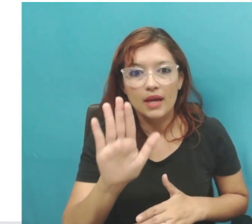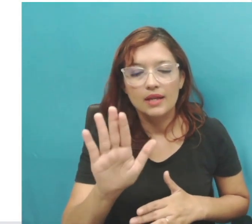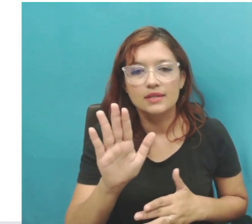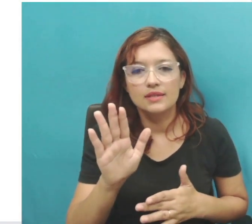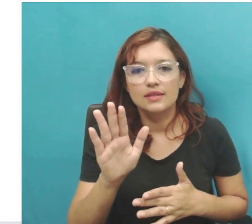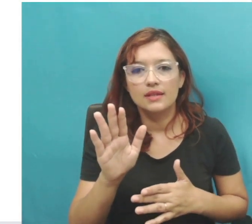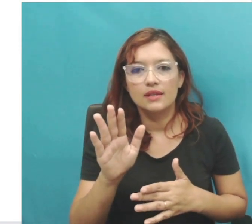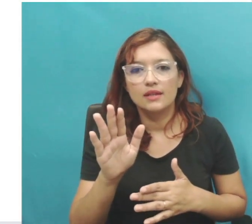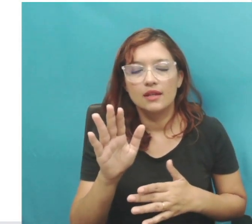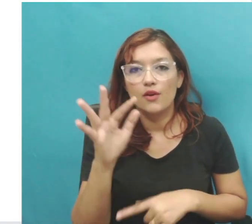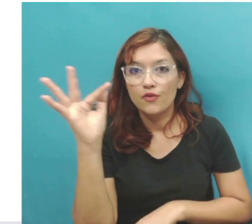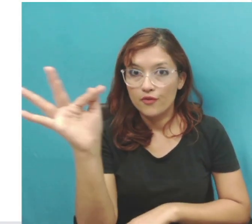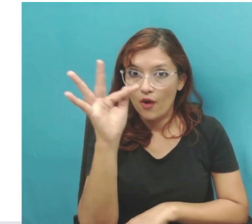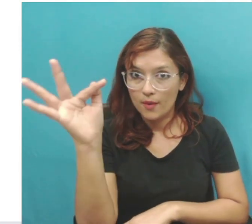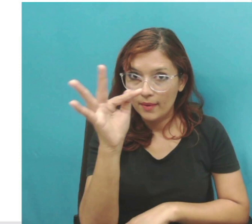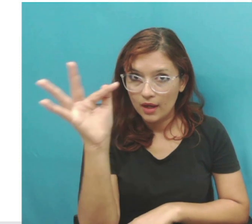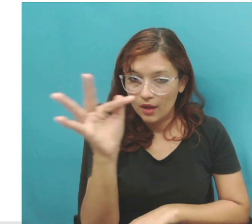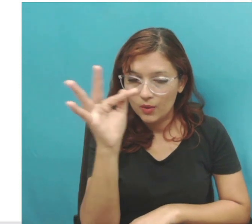formas.